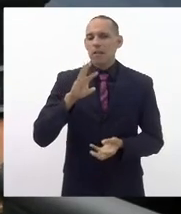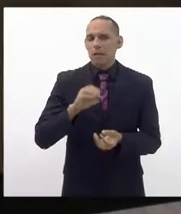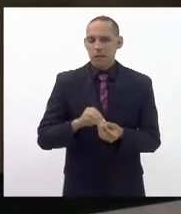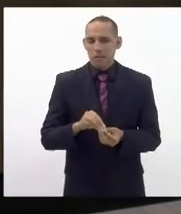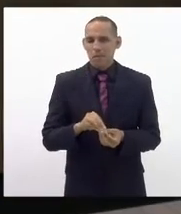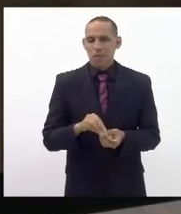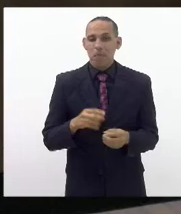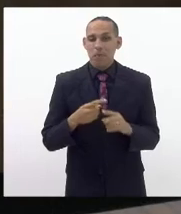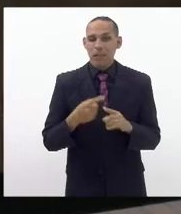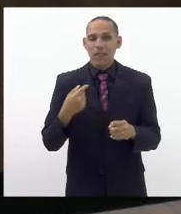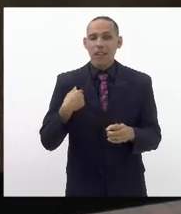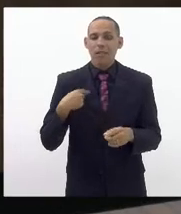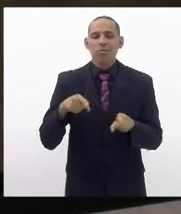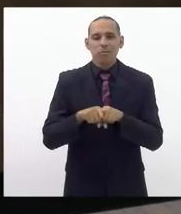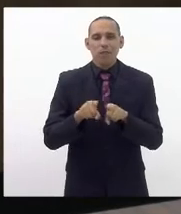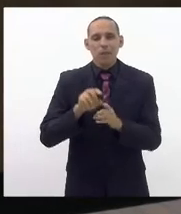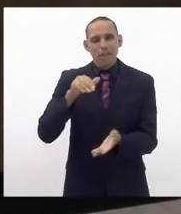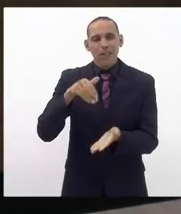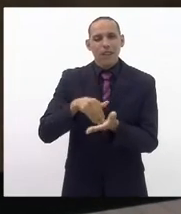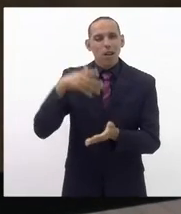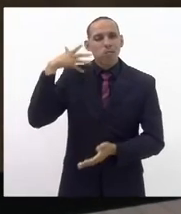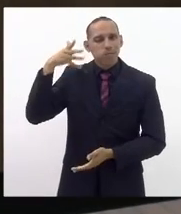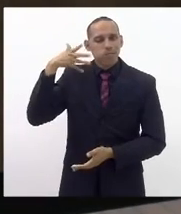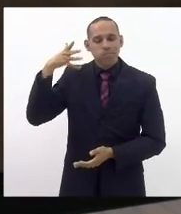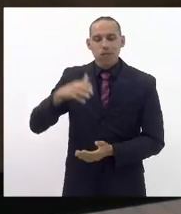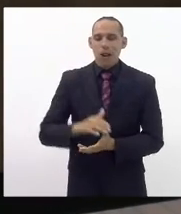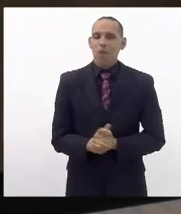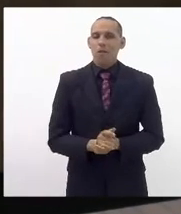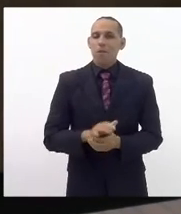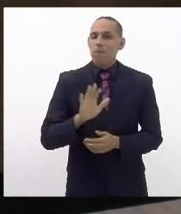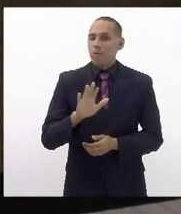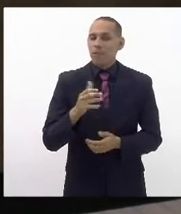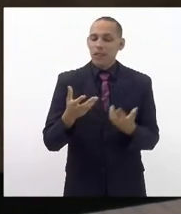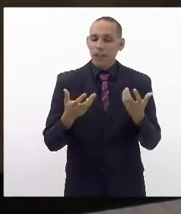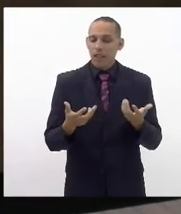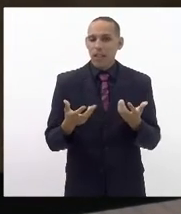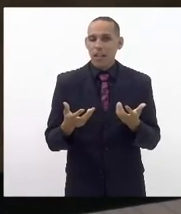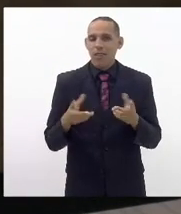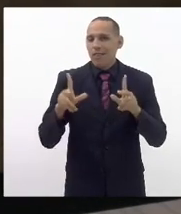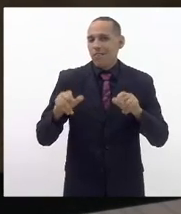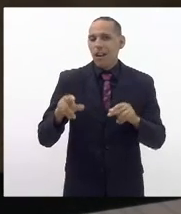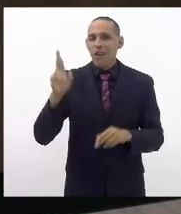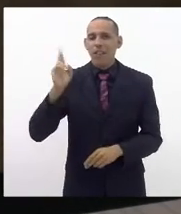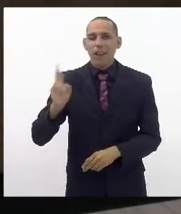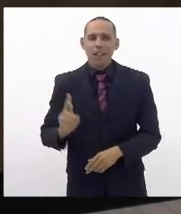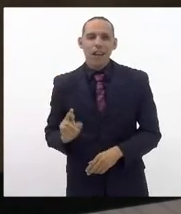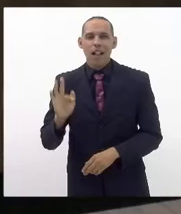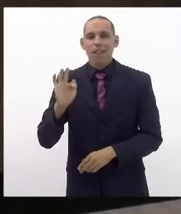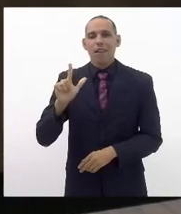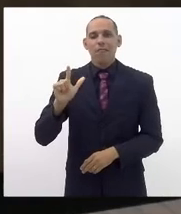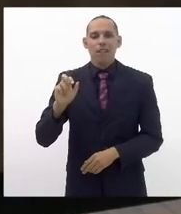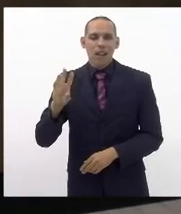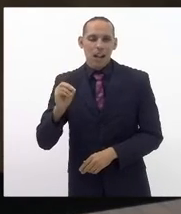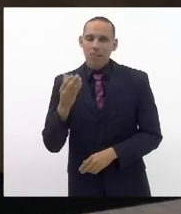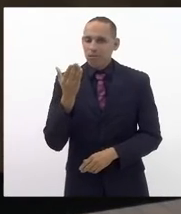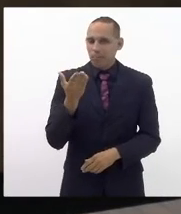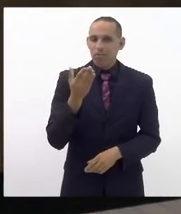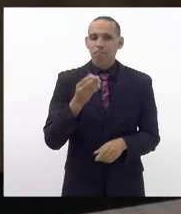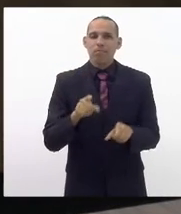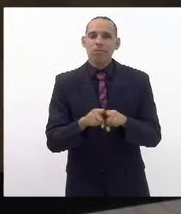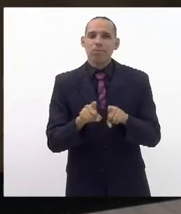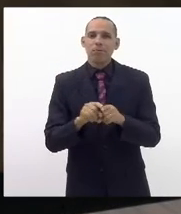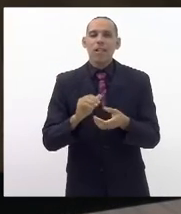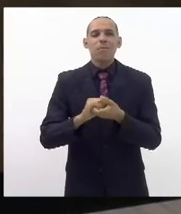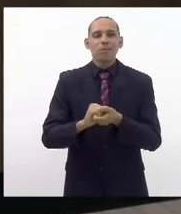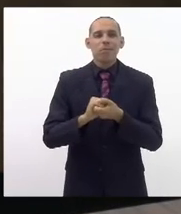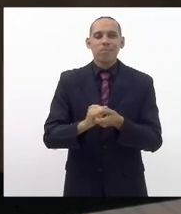Rocha, até porque estou inscrito no expediente final, mas eu quero também, como já fizeram aqui a Renata, o Flávio, Vossa Excelência,